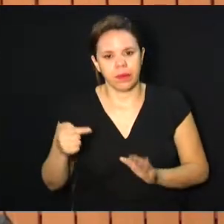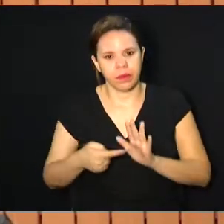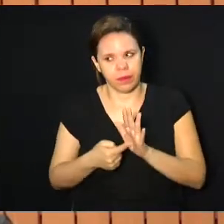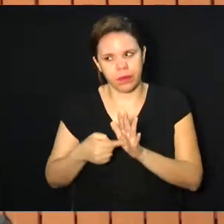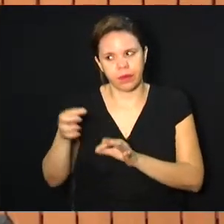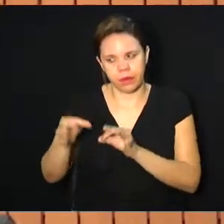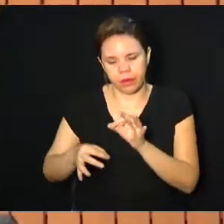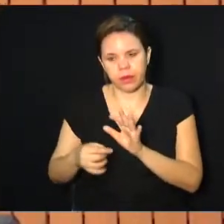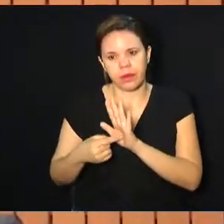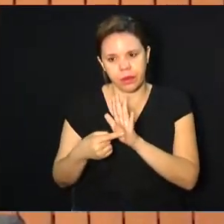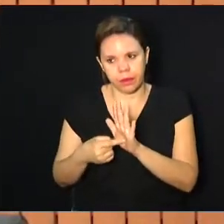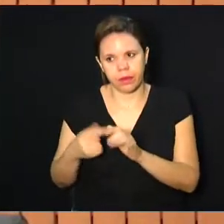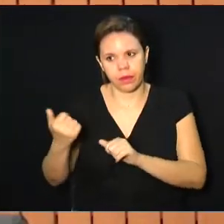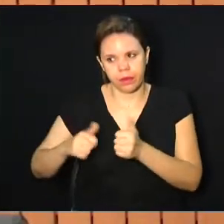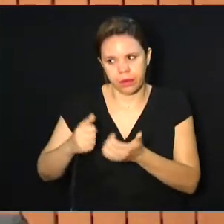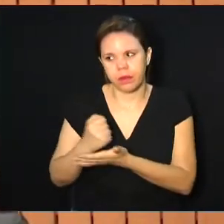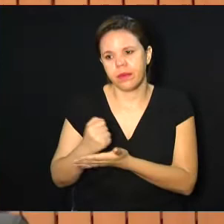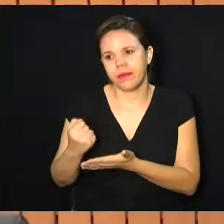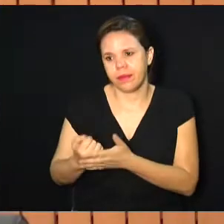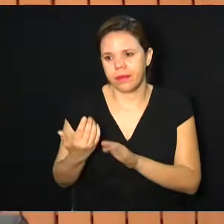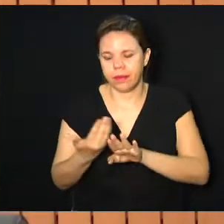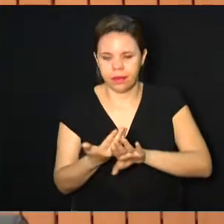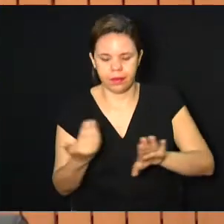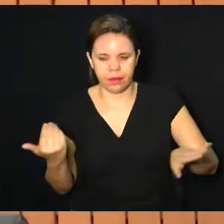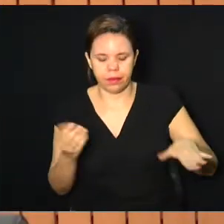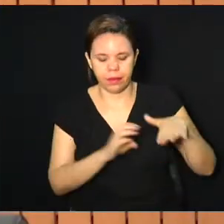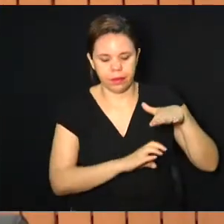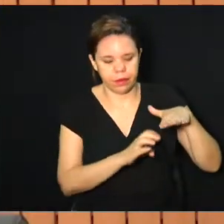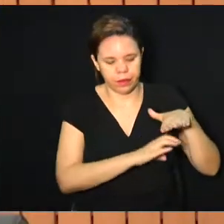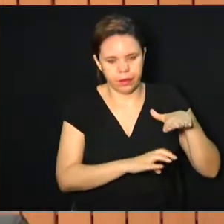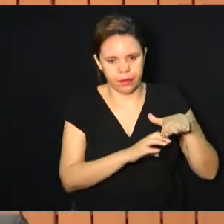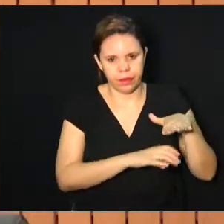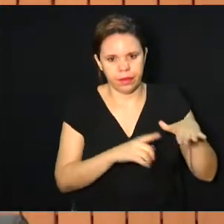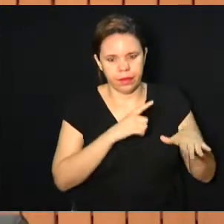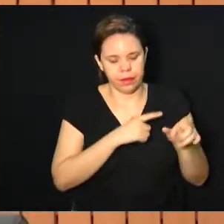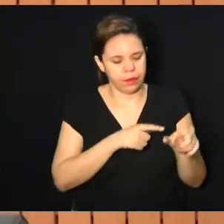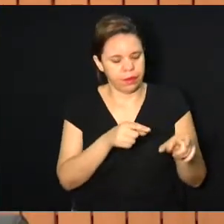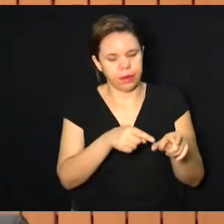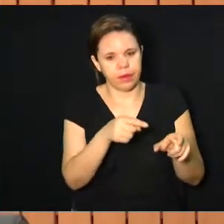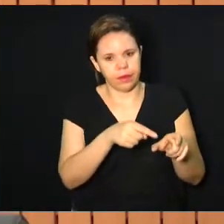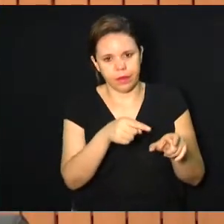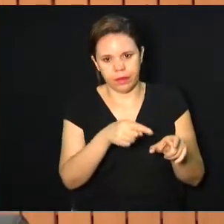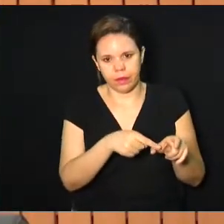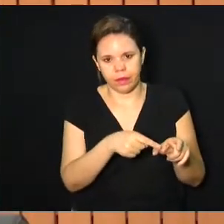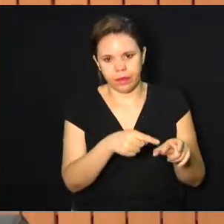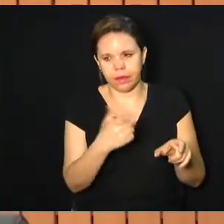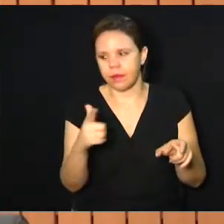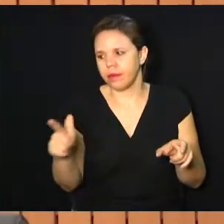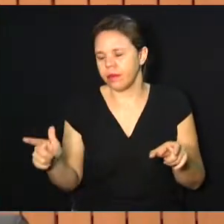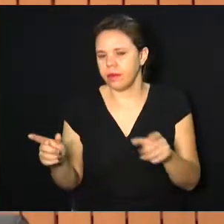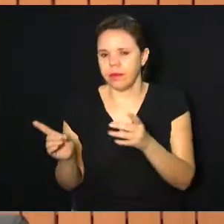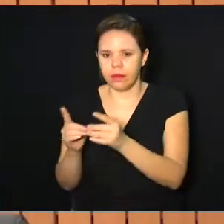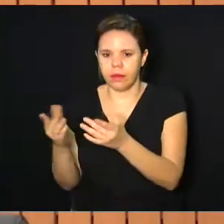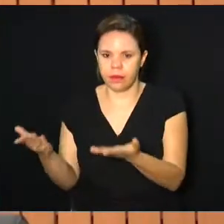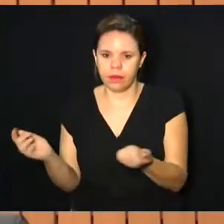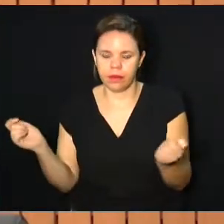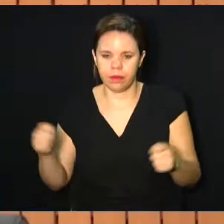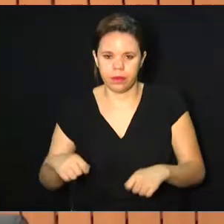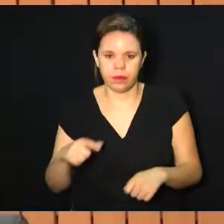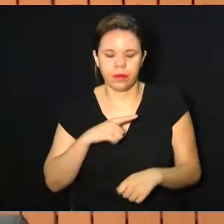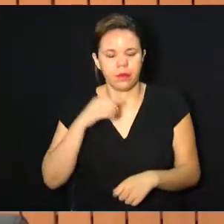tem que ser uma licitação em separado, para empresas que detenham a bilhetagem, não detenham o serviço, né, para que você possa